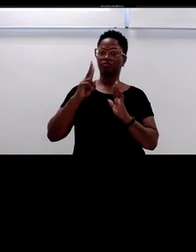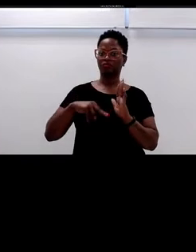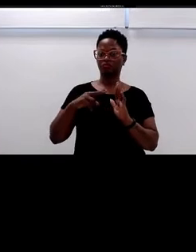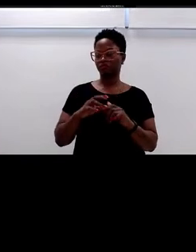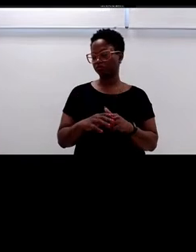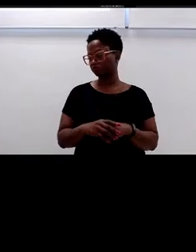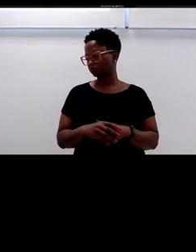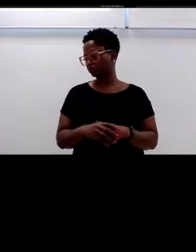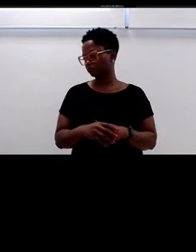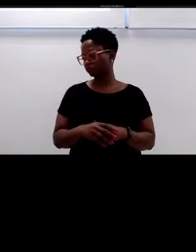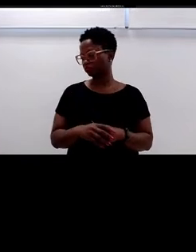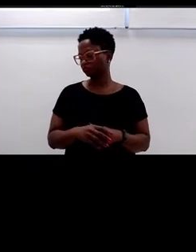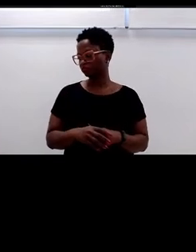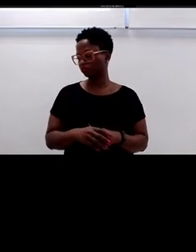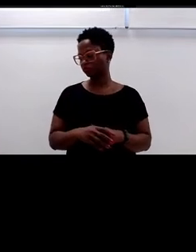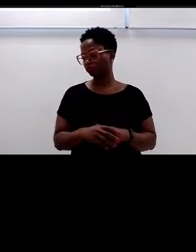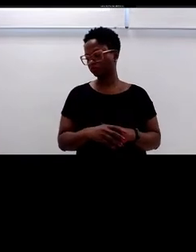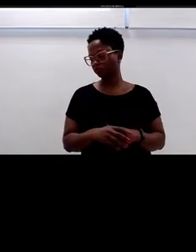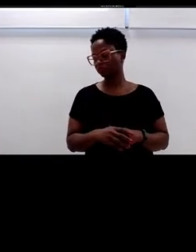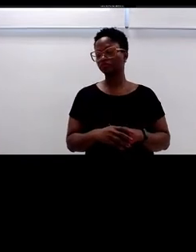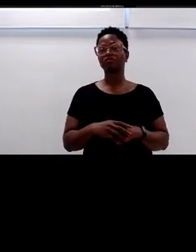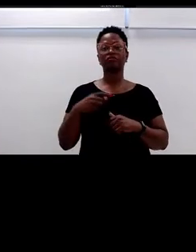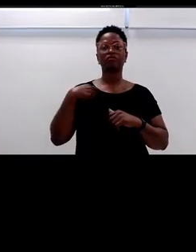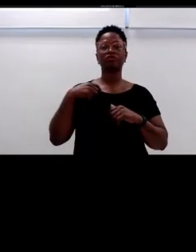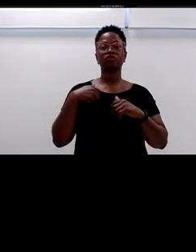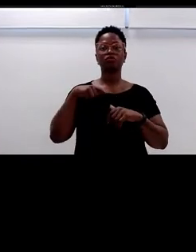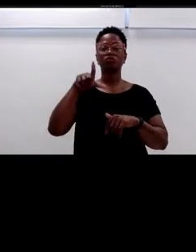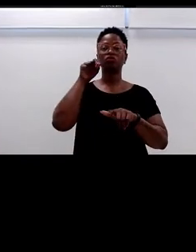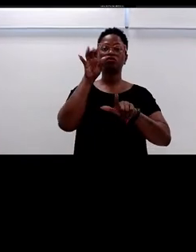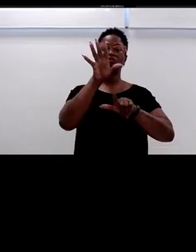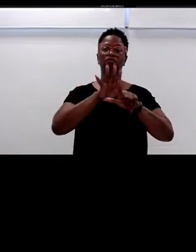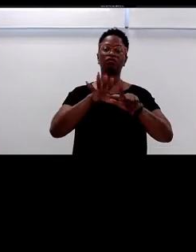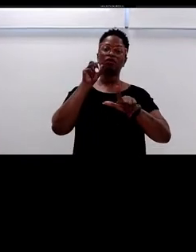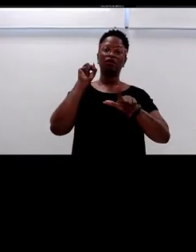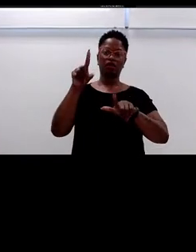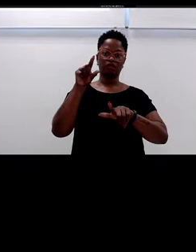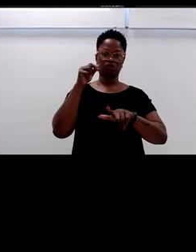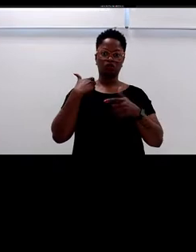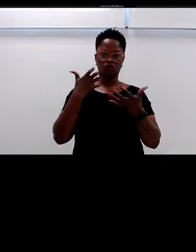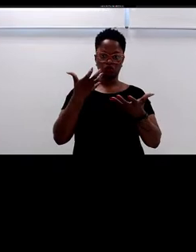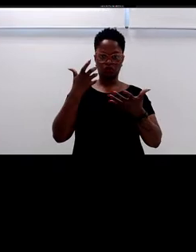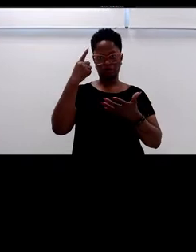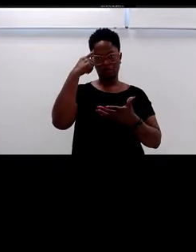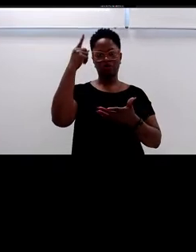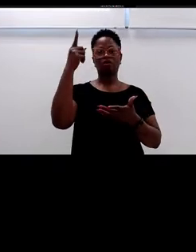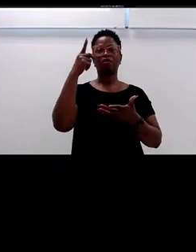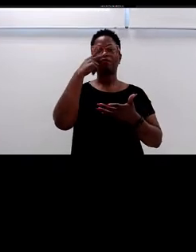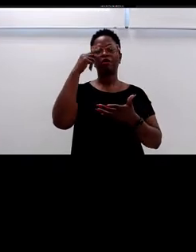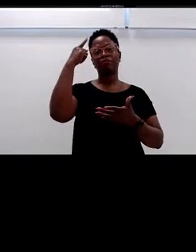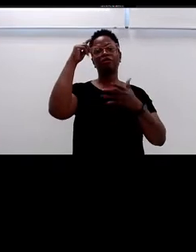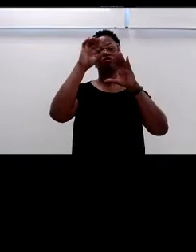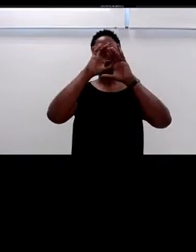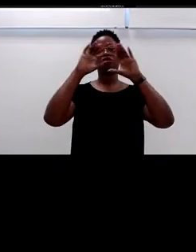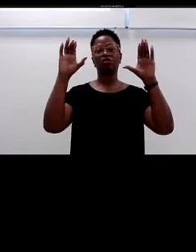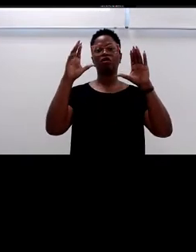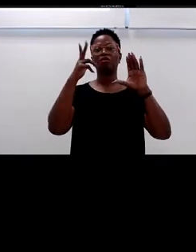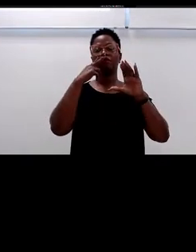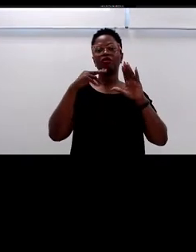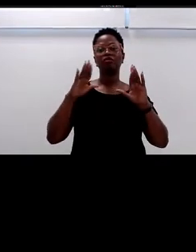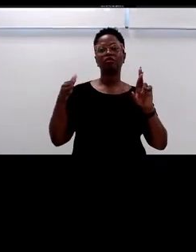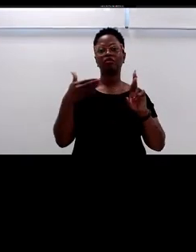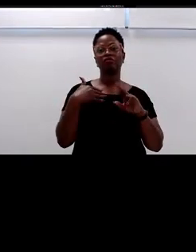Eu escolhi o fundo azul, né, porque eu queria passar essa ideia mesmo de um céu. Fazendo um pouco de referência também